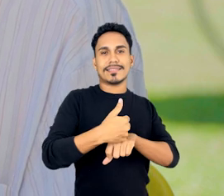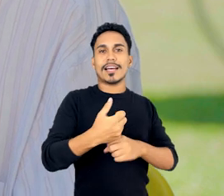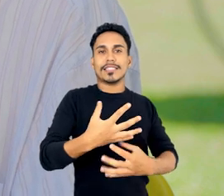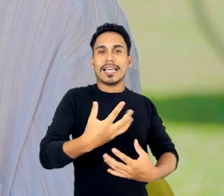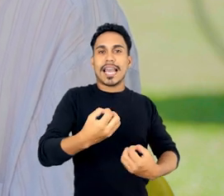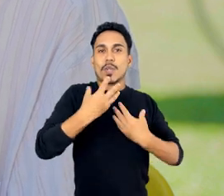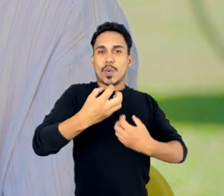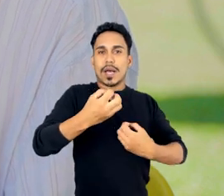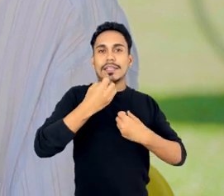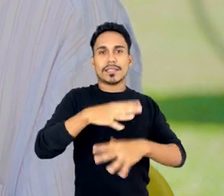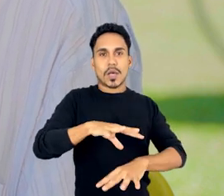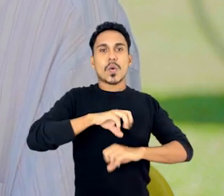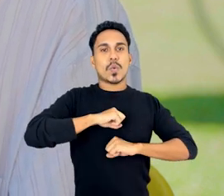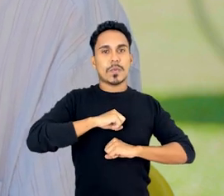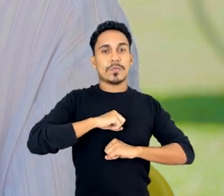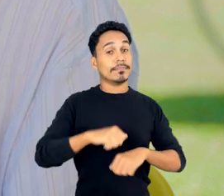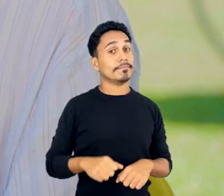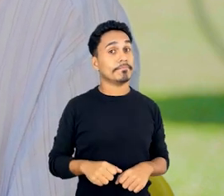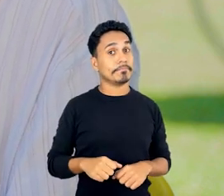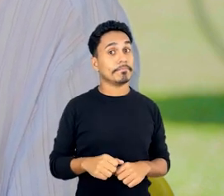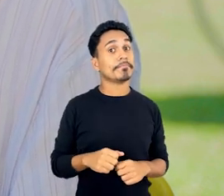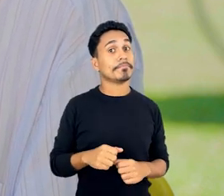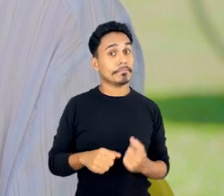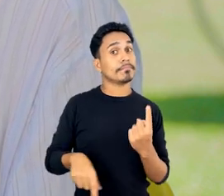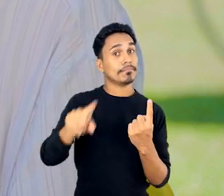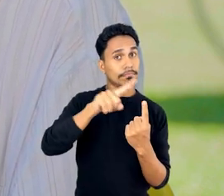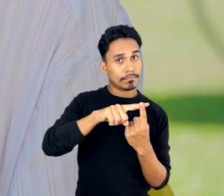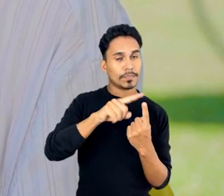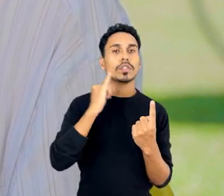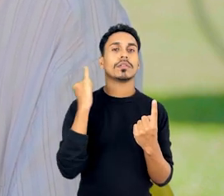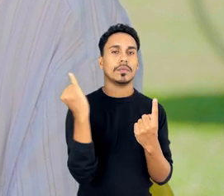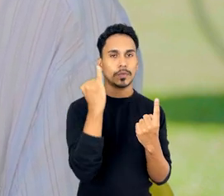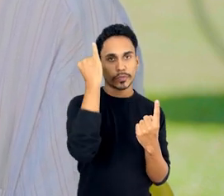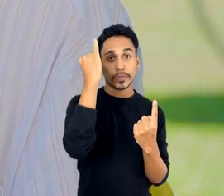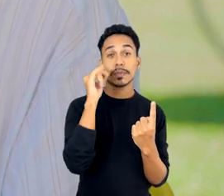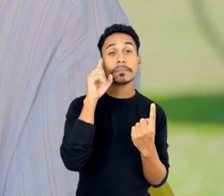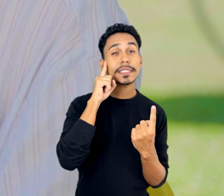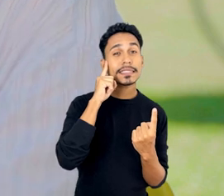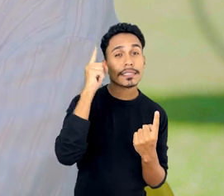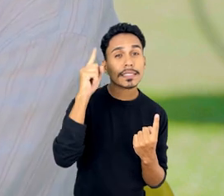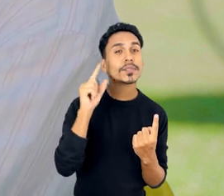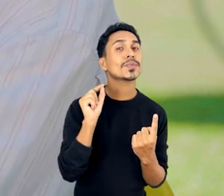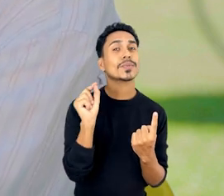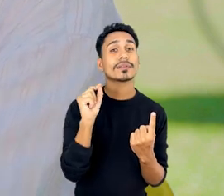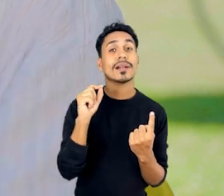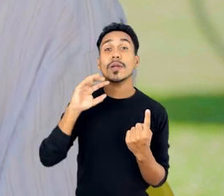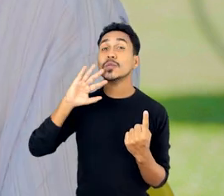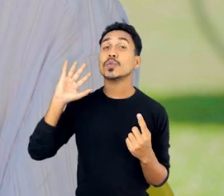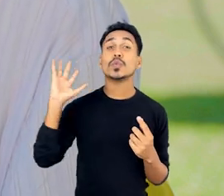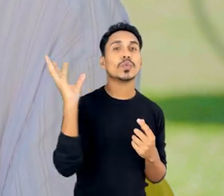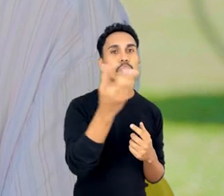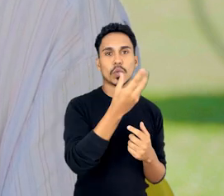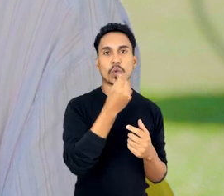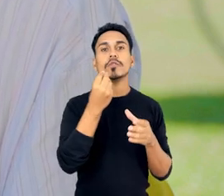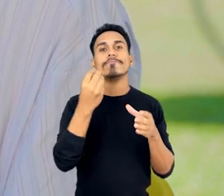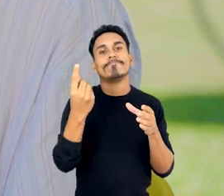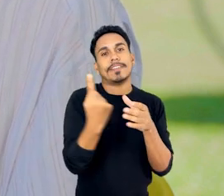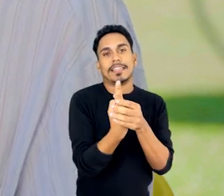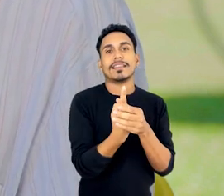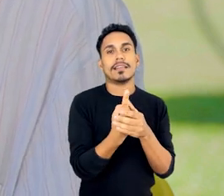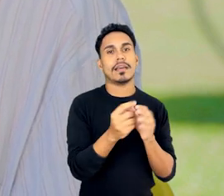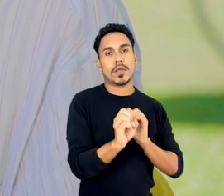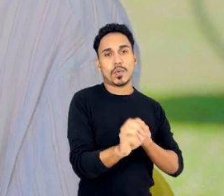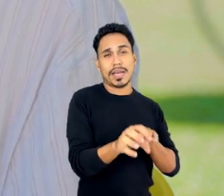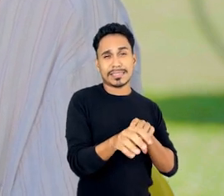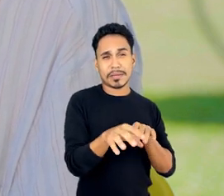movimento que é de inclusão e colocar todos na educação e todos na formação eh mas se ela não